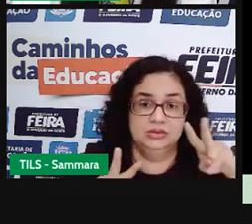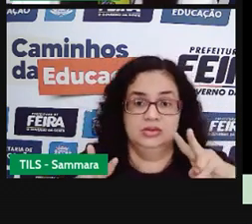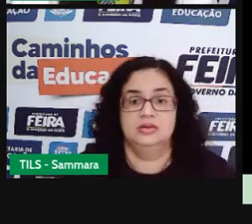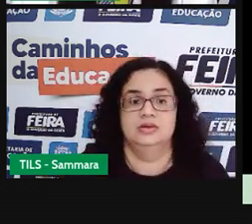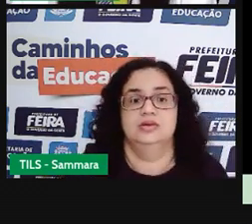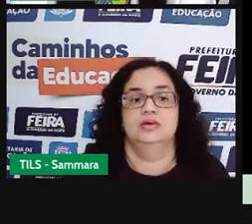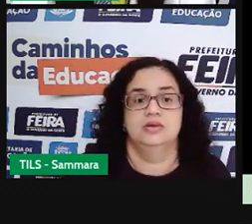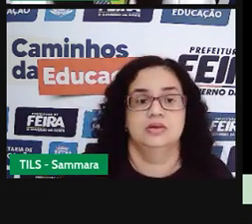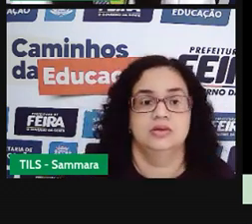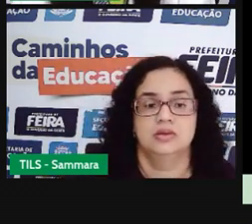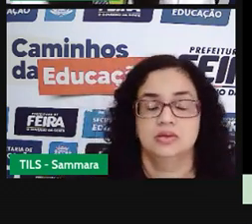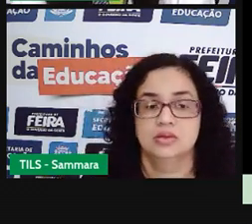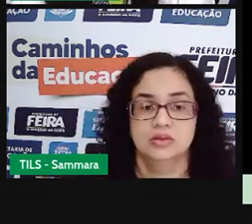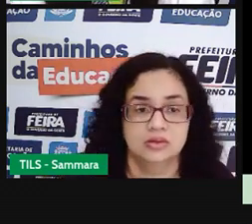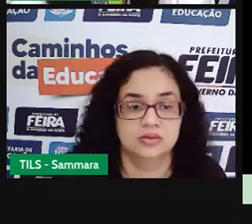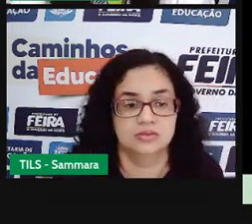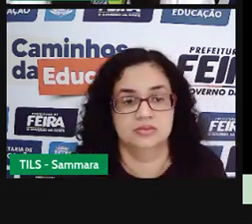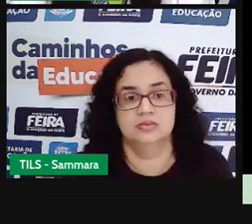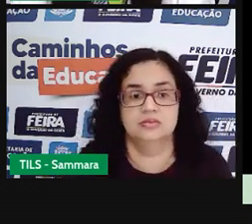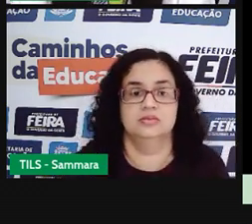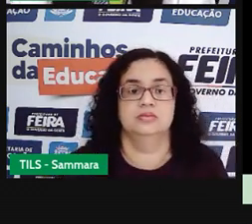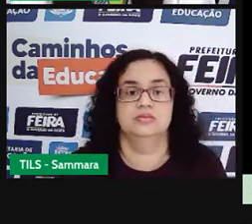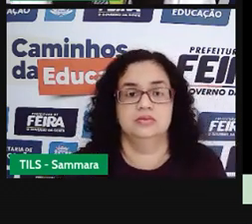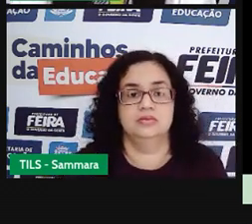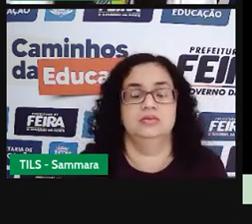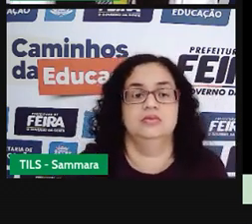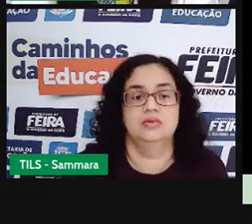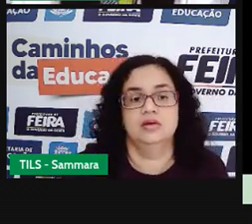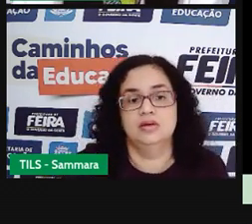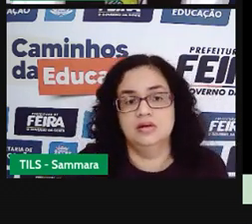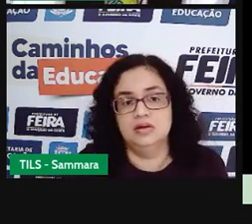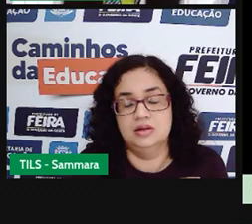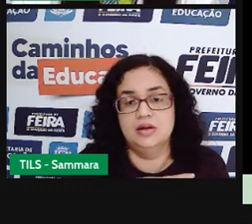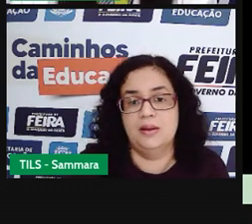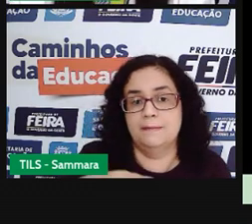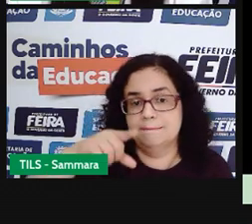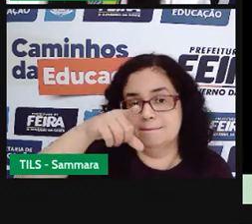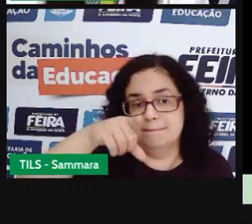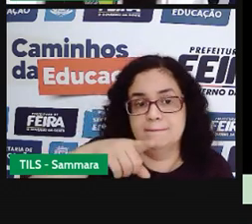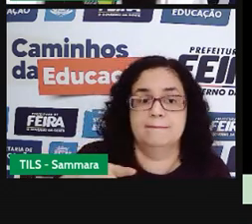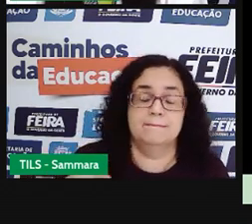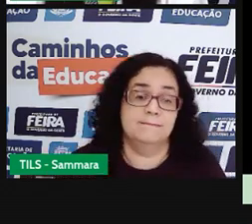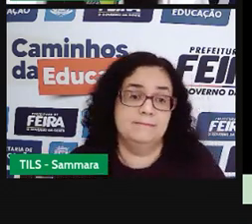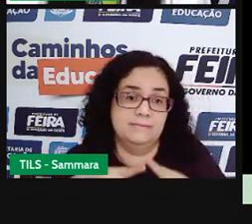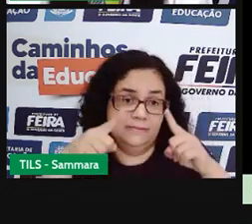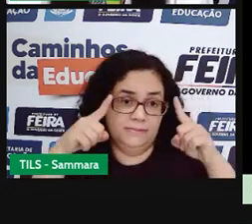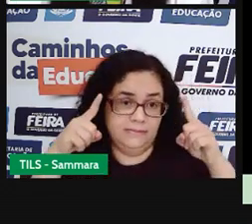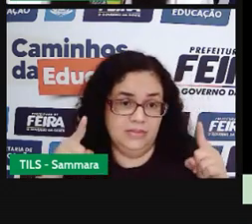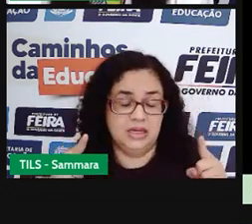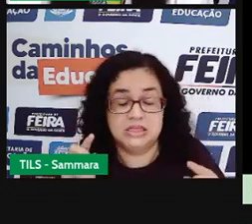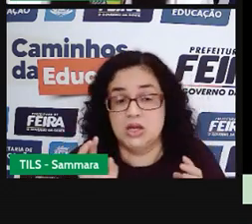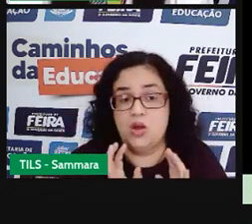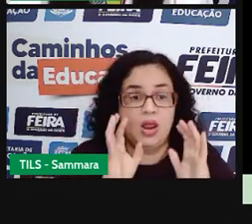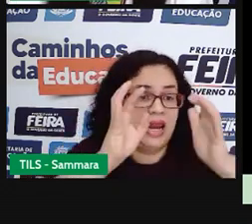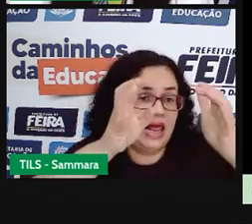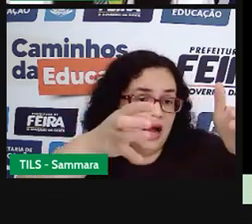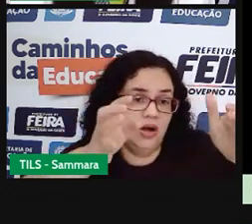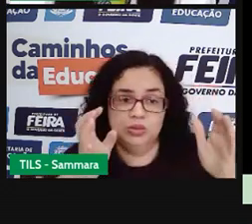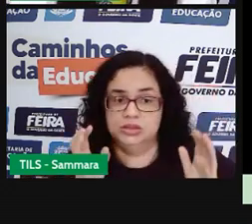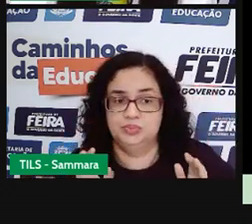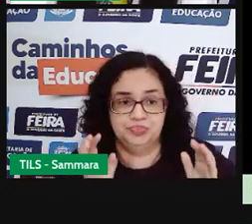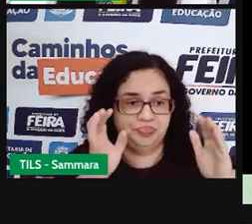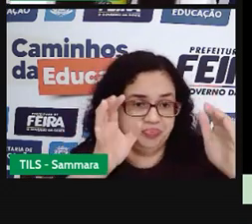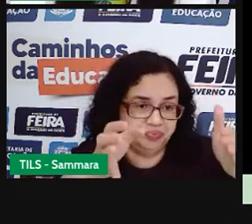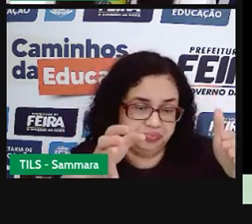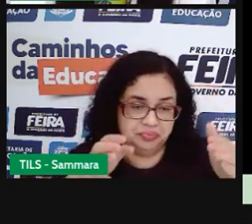poliedros né de figuras não poliedros mas o fato de rolar a última um colar e a